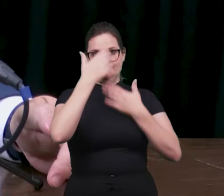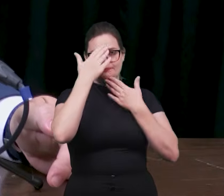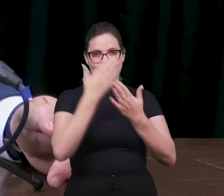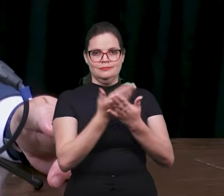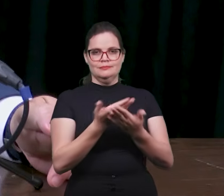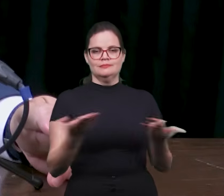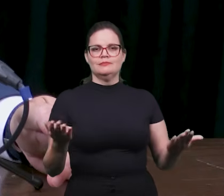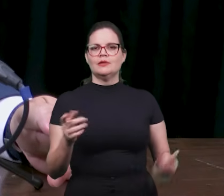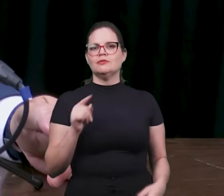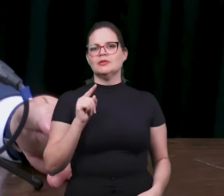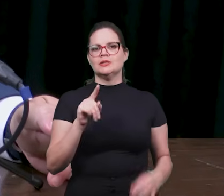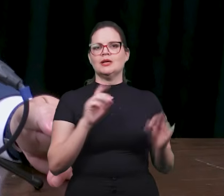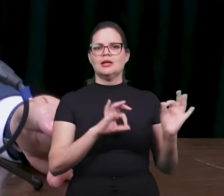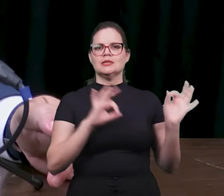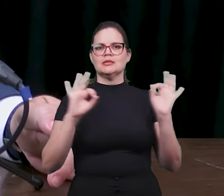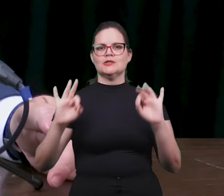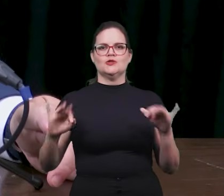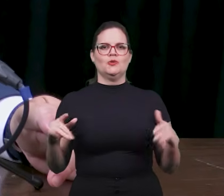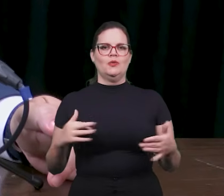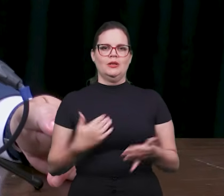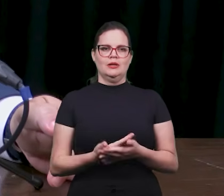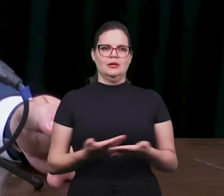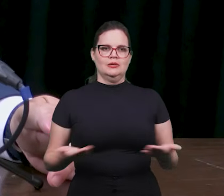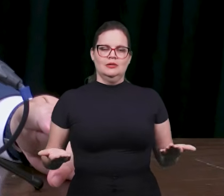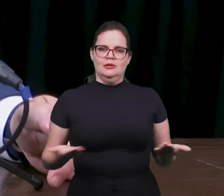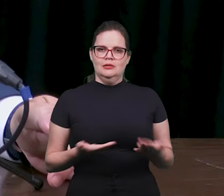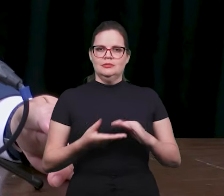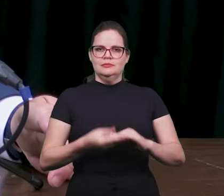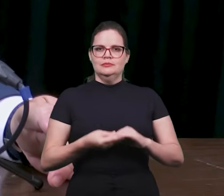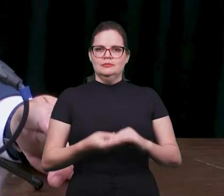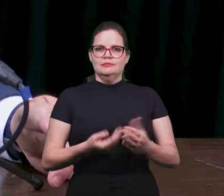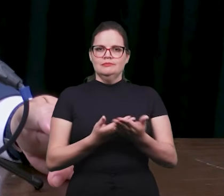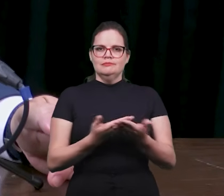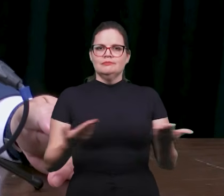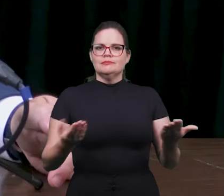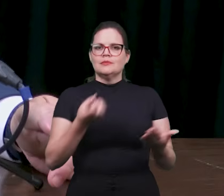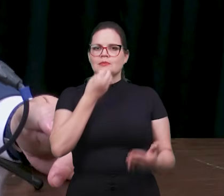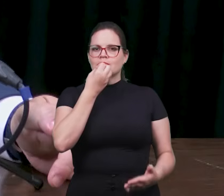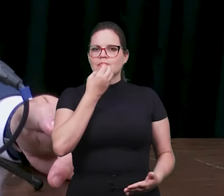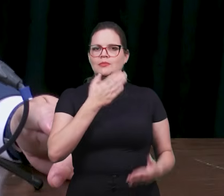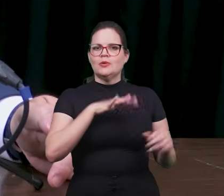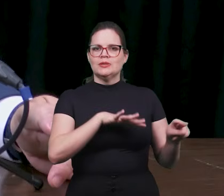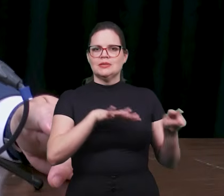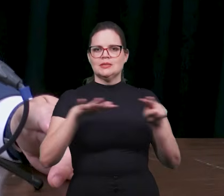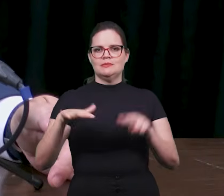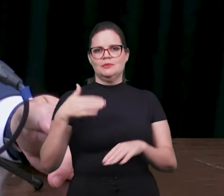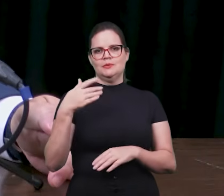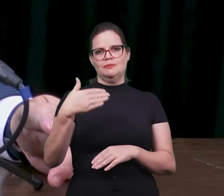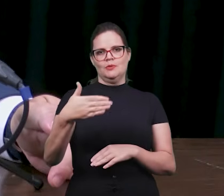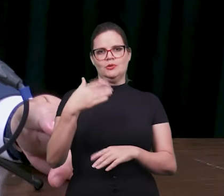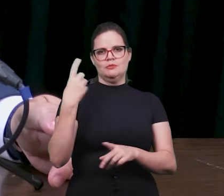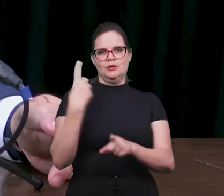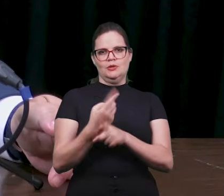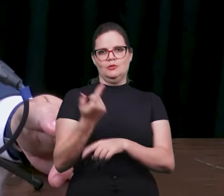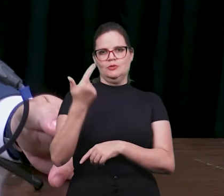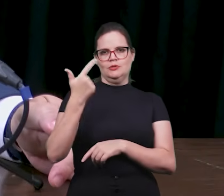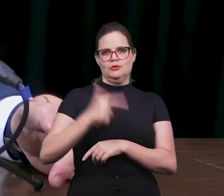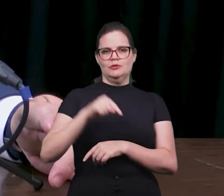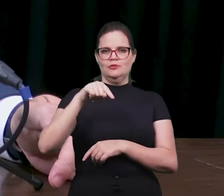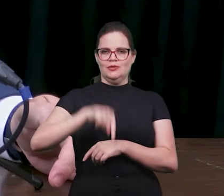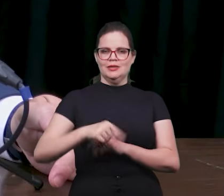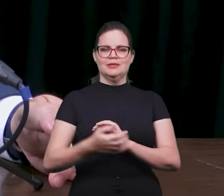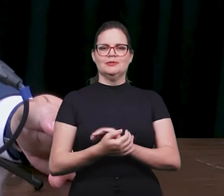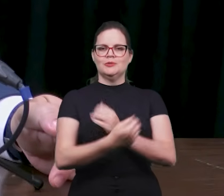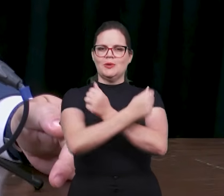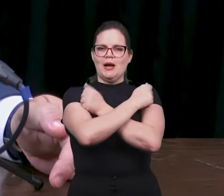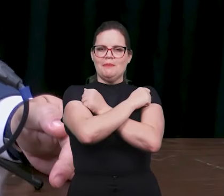Gostaríamos de agradecer a sua presença, a sua participação, e desejar a todos uma ótima semana e até o nosso próximo encontro no programa